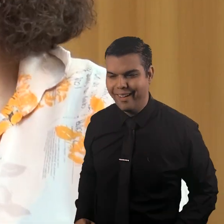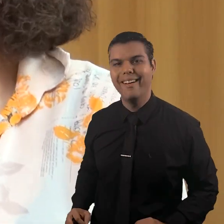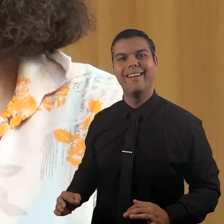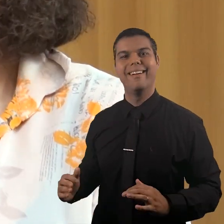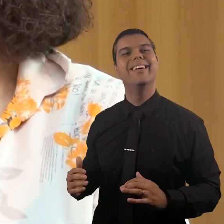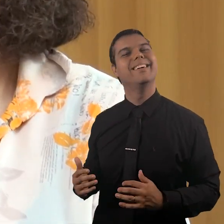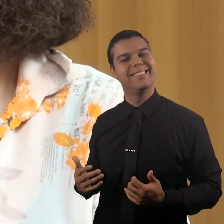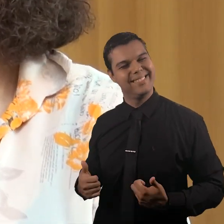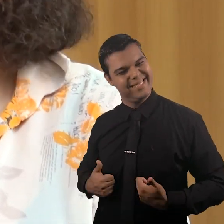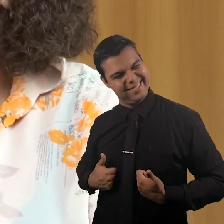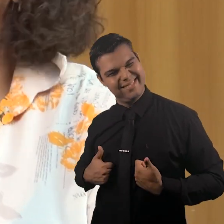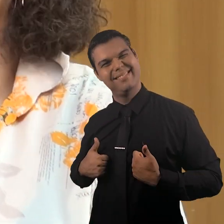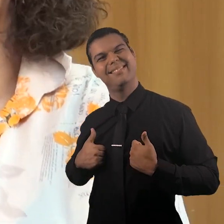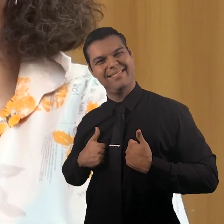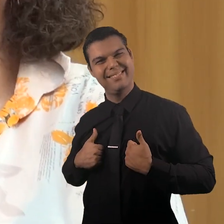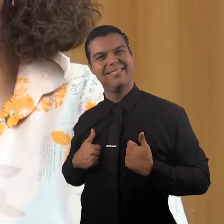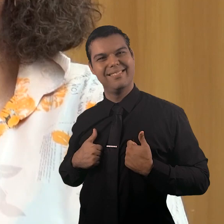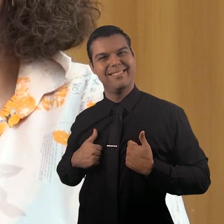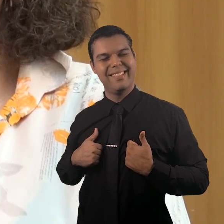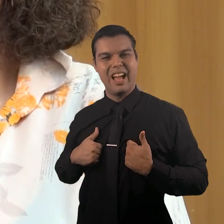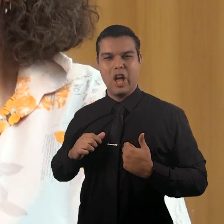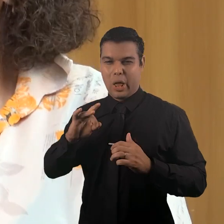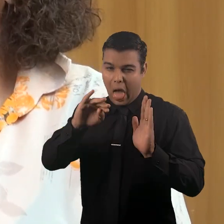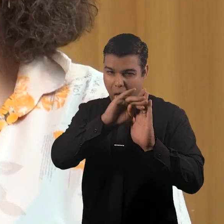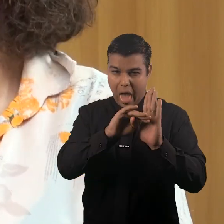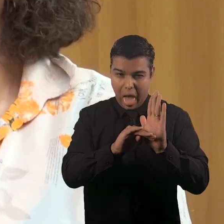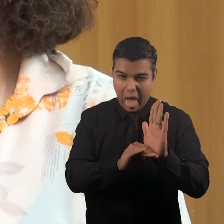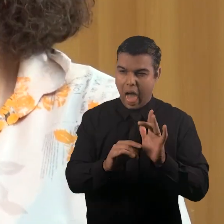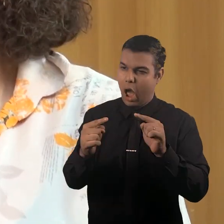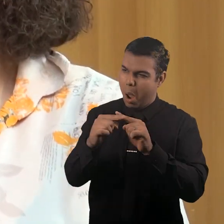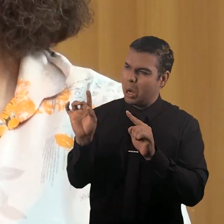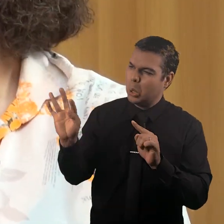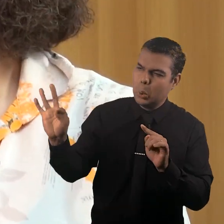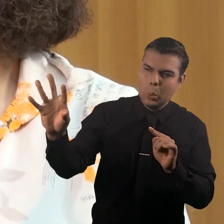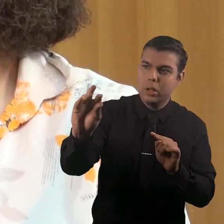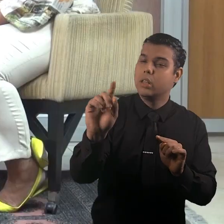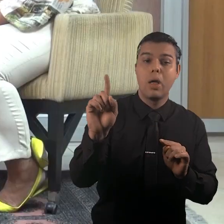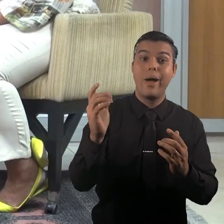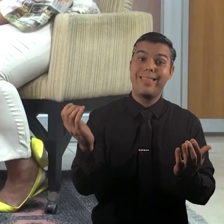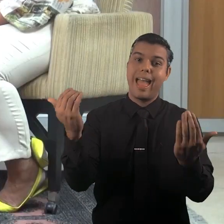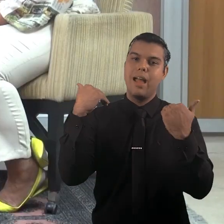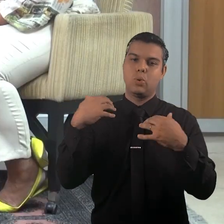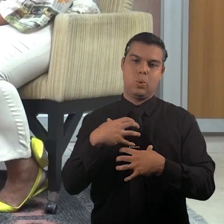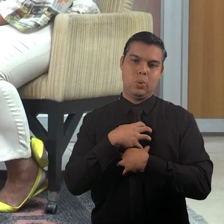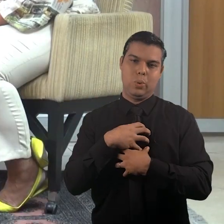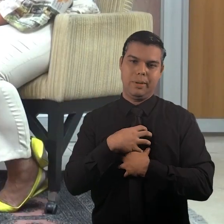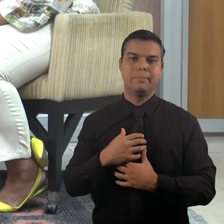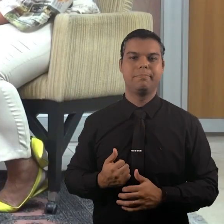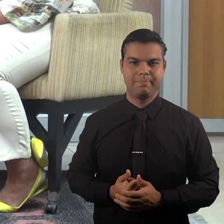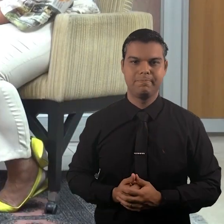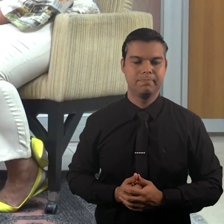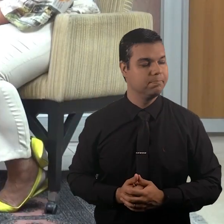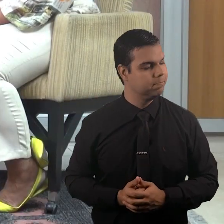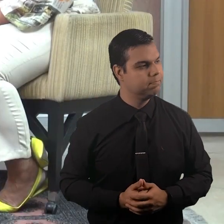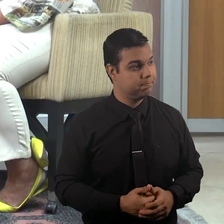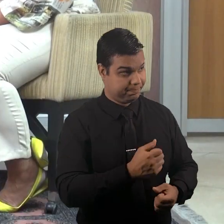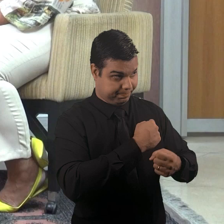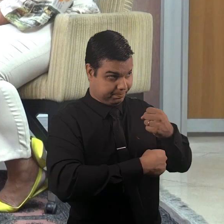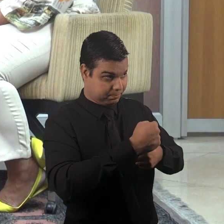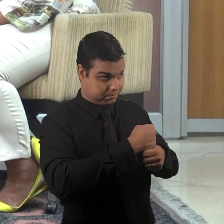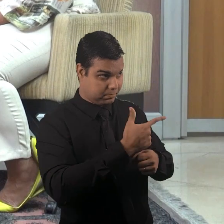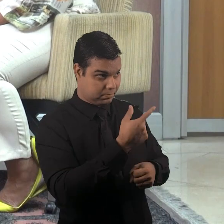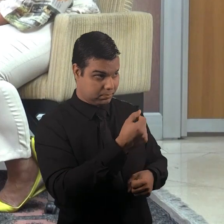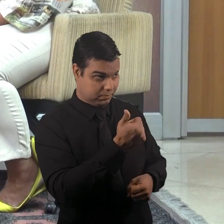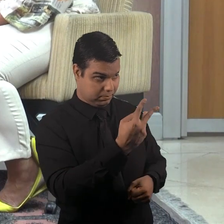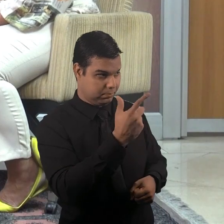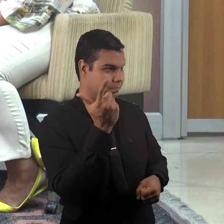isso interfere, então não é uma receita de bolo. É muito mais interno do que externo, né? Em 2013, você recebeu a